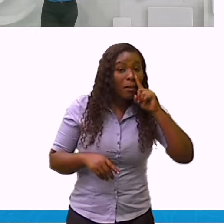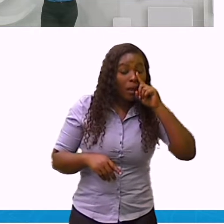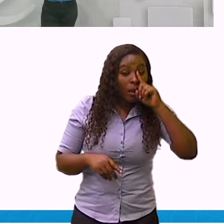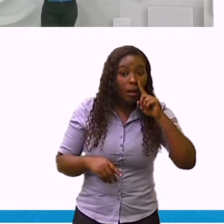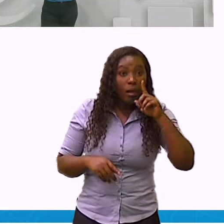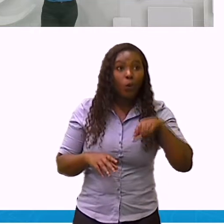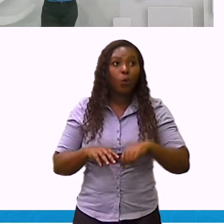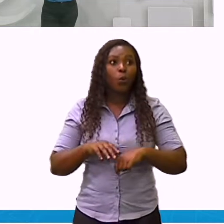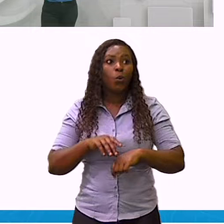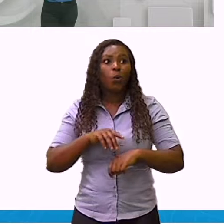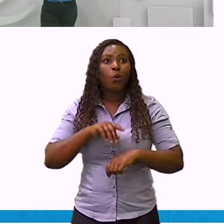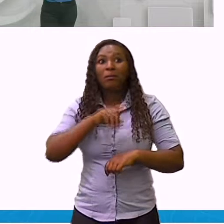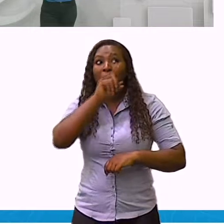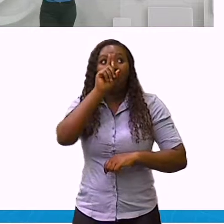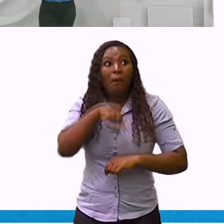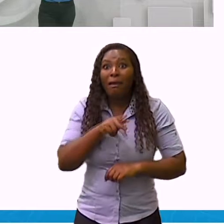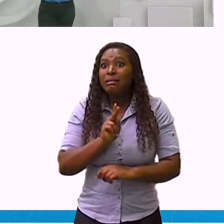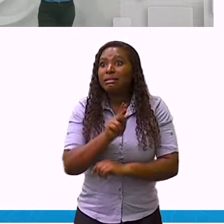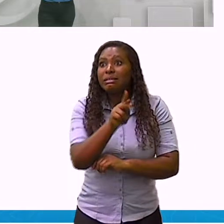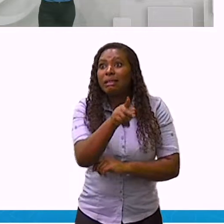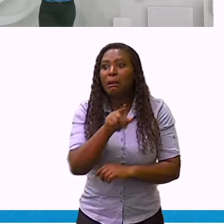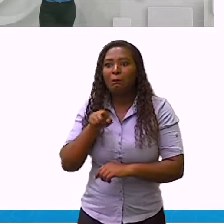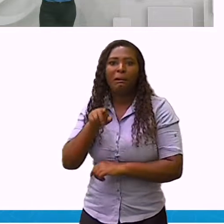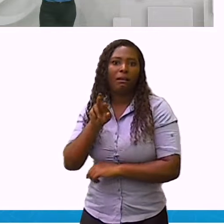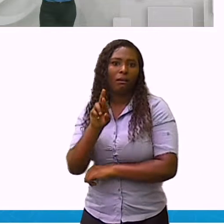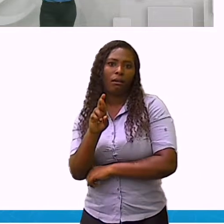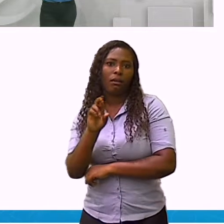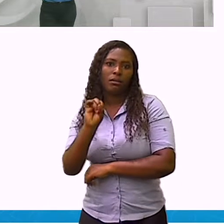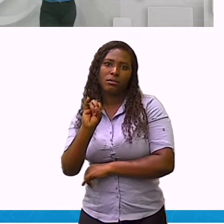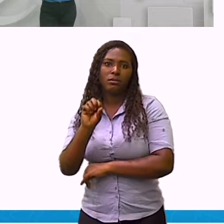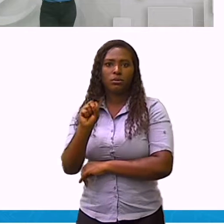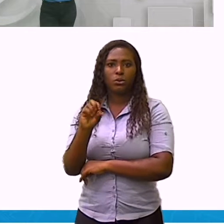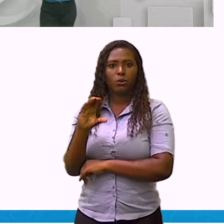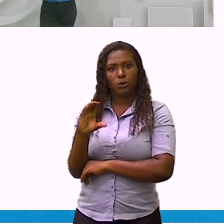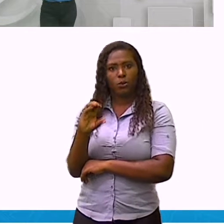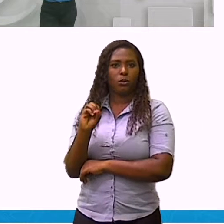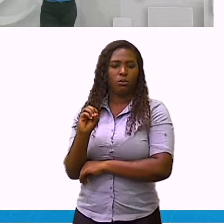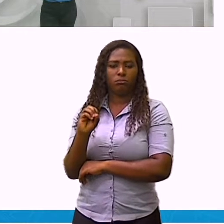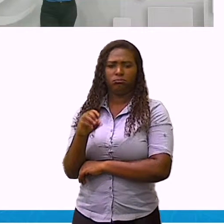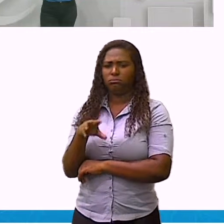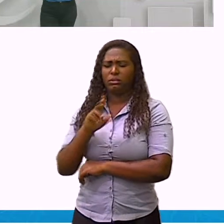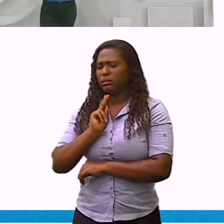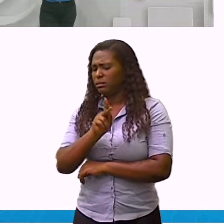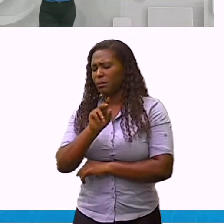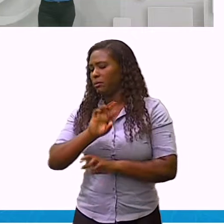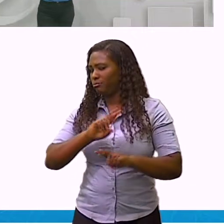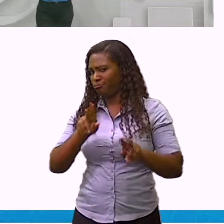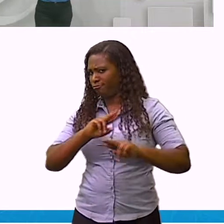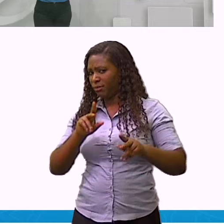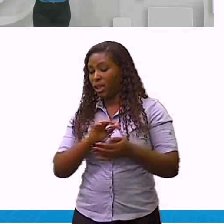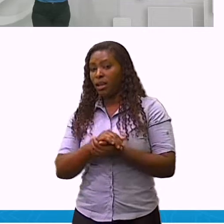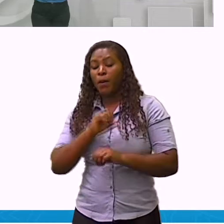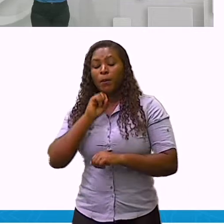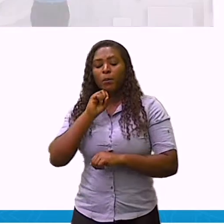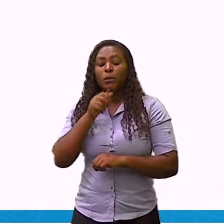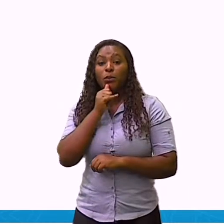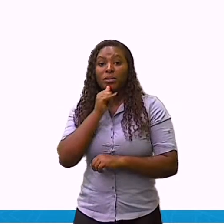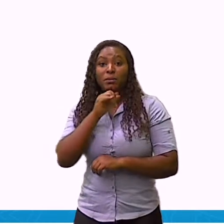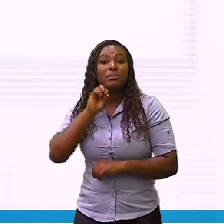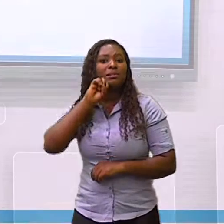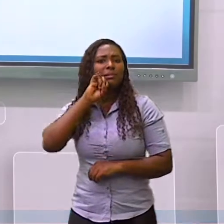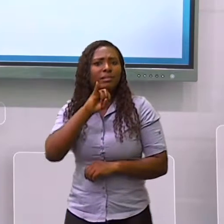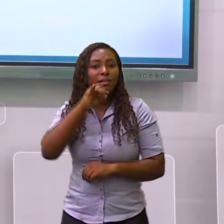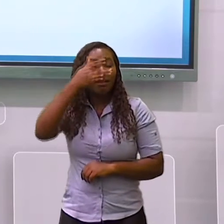perigo, ele somente representa um risco quando houver uma exposição de alguém à fonte geradora